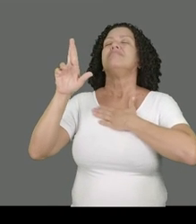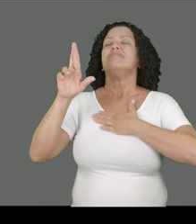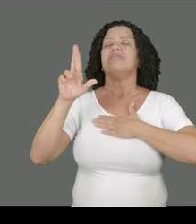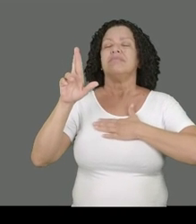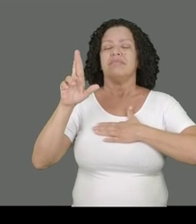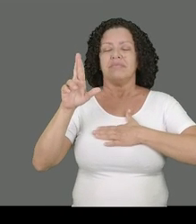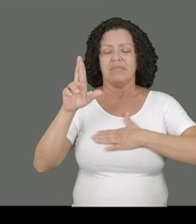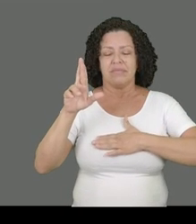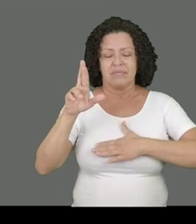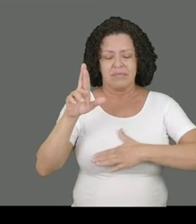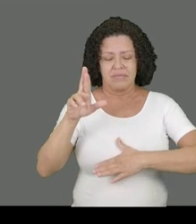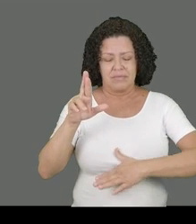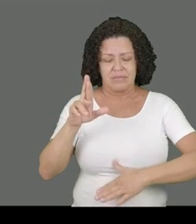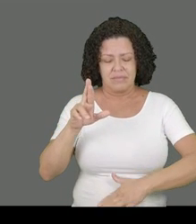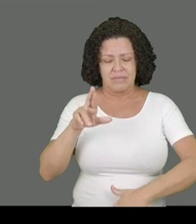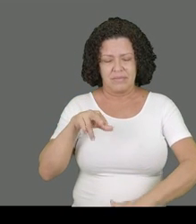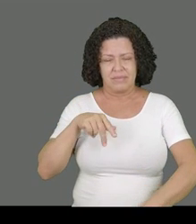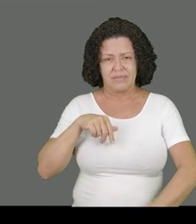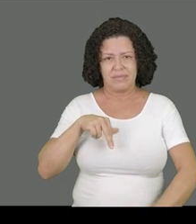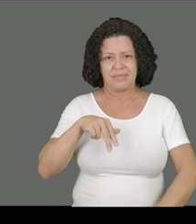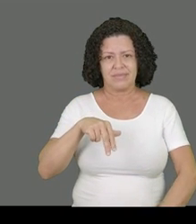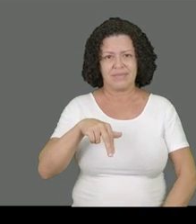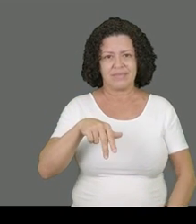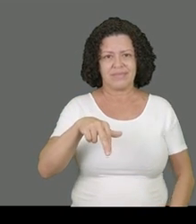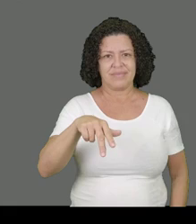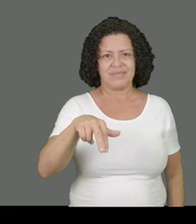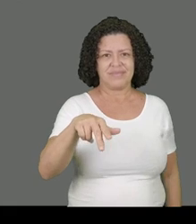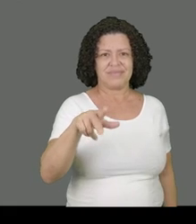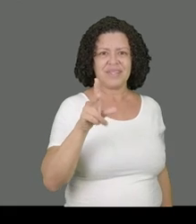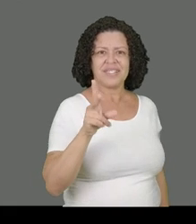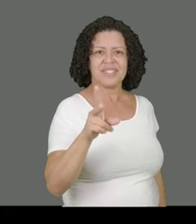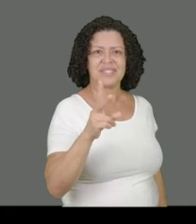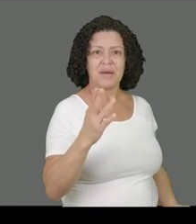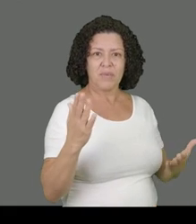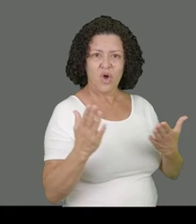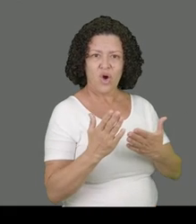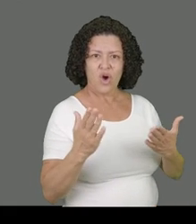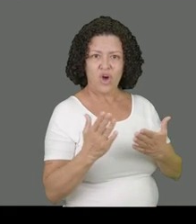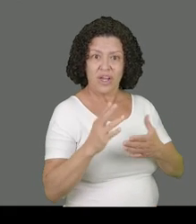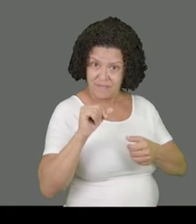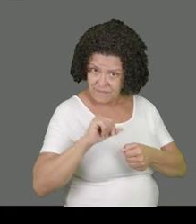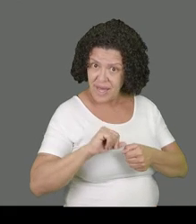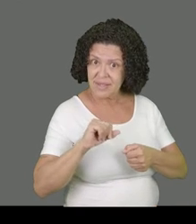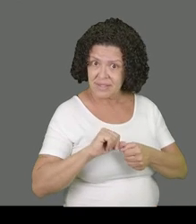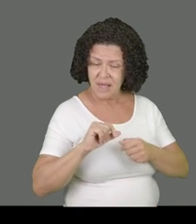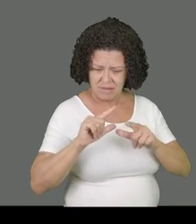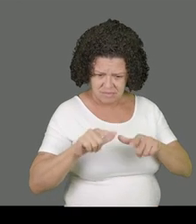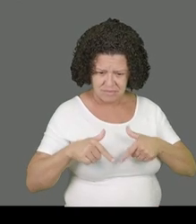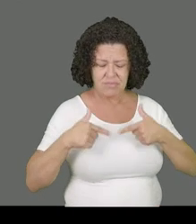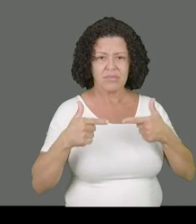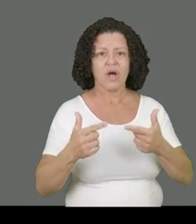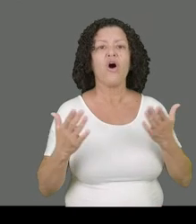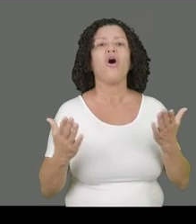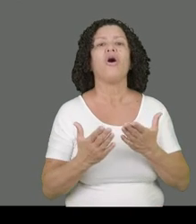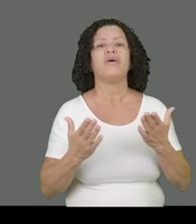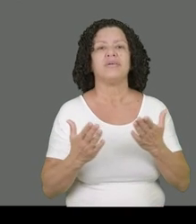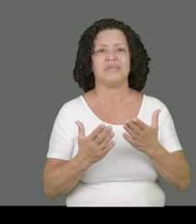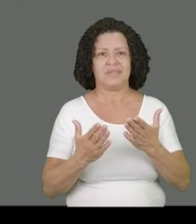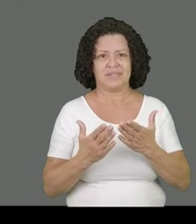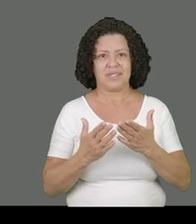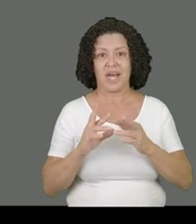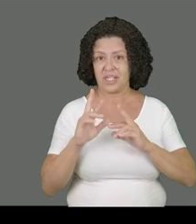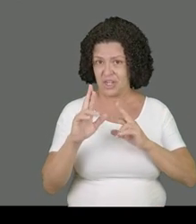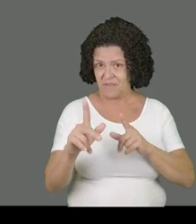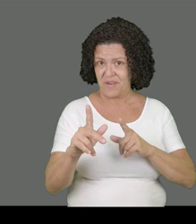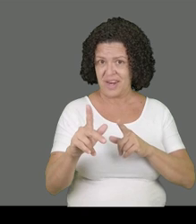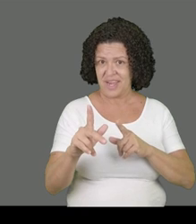fundo, acalmar e seguir em frente, fazendo sempre no hoje, agindo